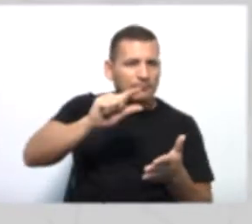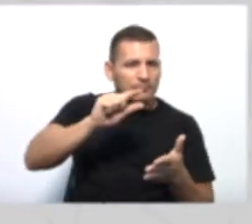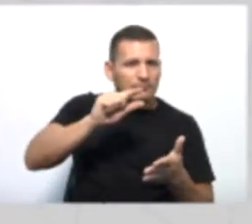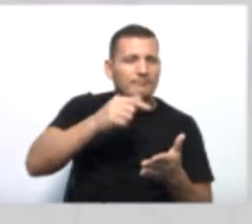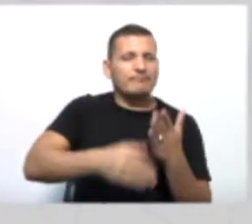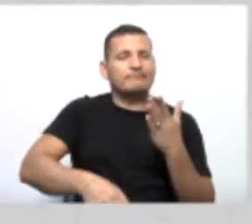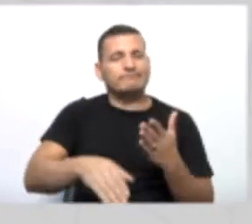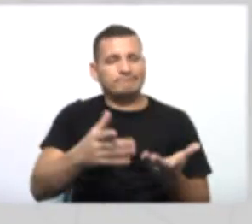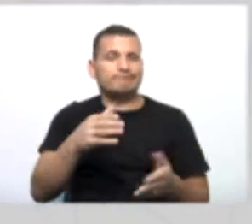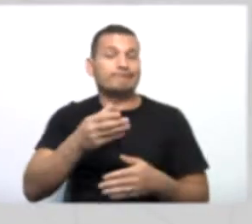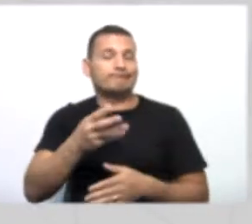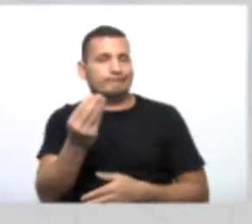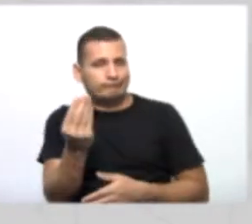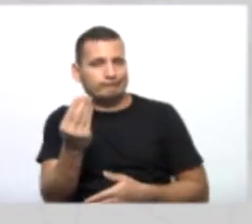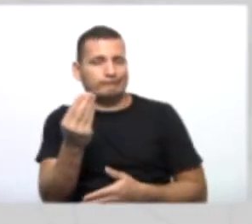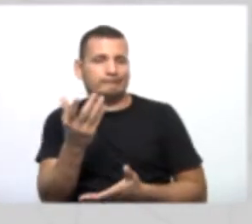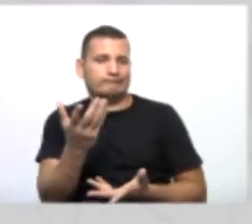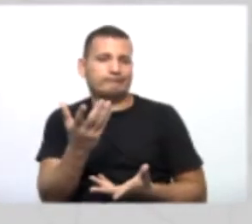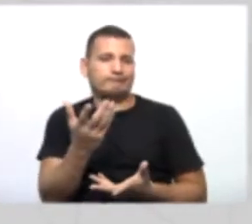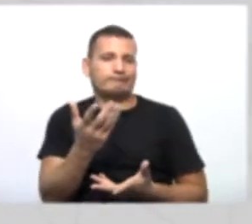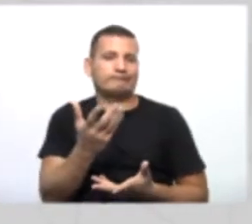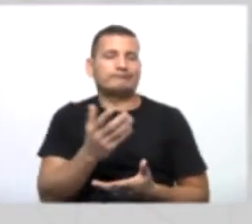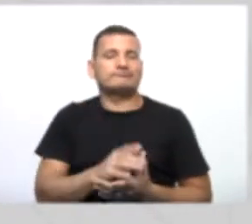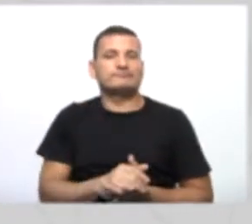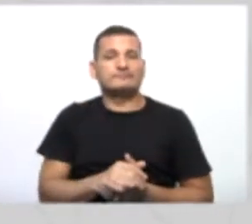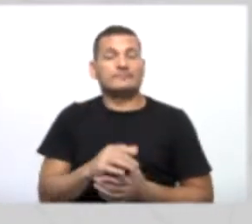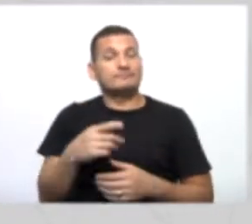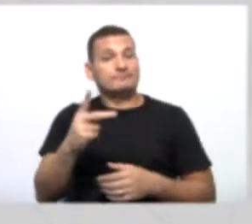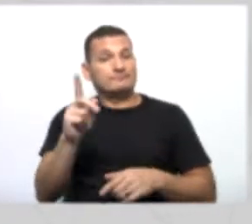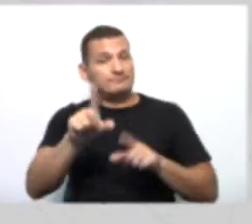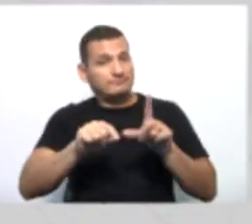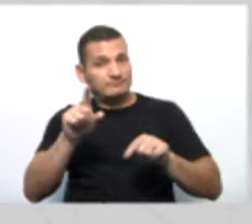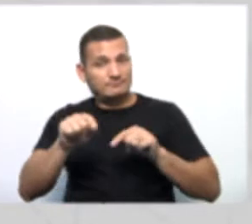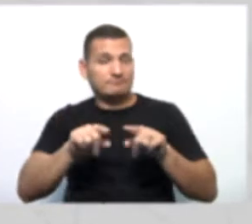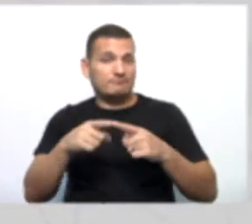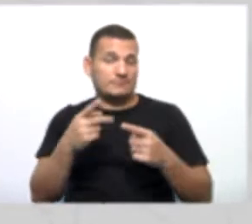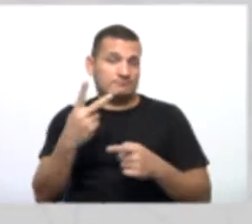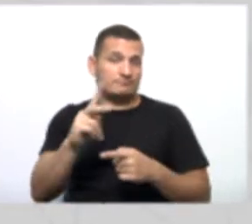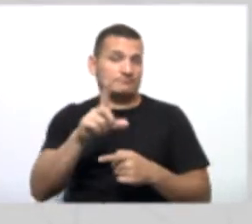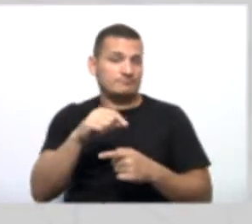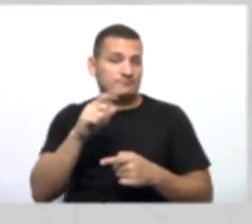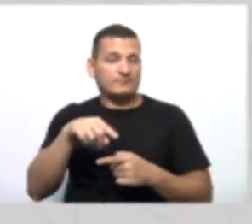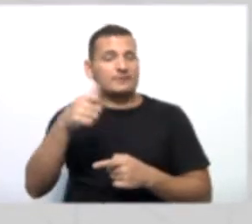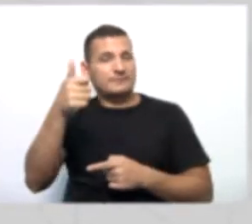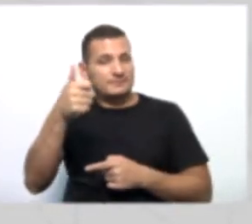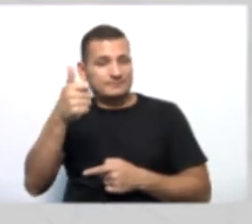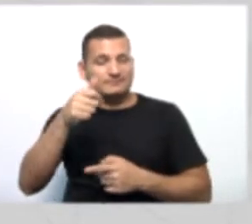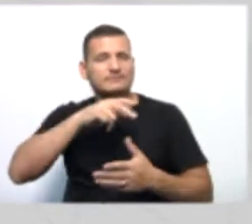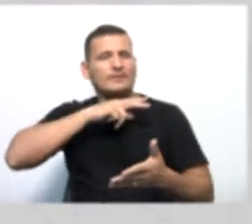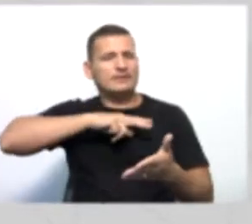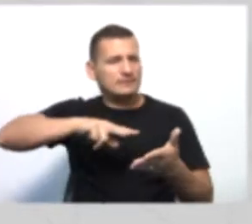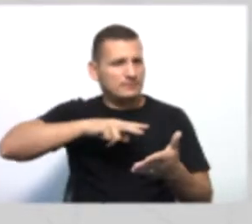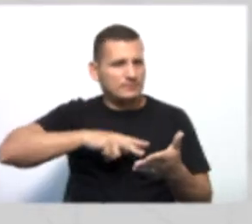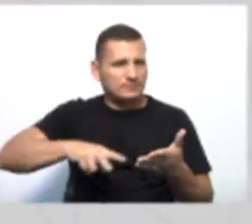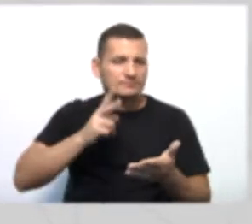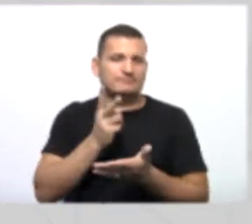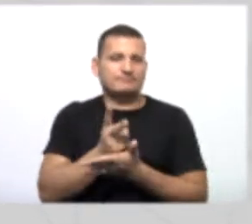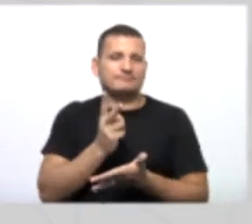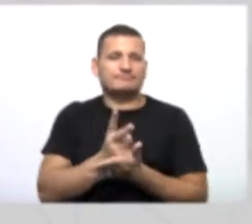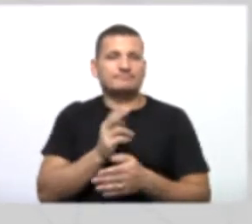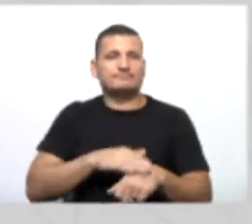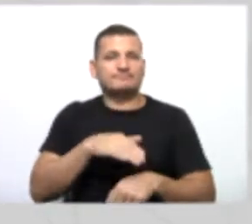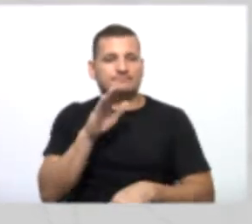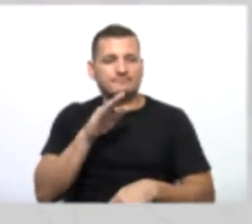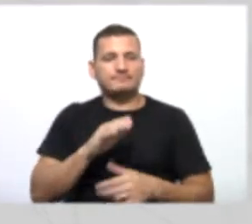ganha pouco e perde muito. Faça a sua escolha, mas claro, a sua escolha com certeza é a primeira. Ler muito e sempre, cada vez